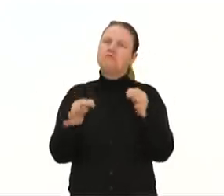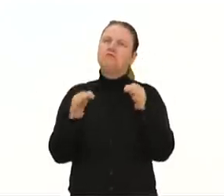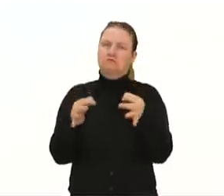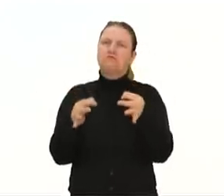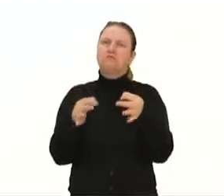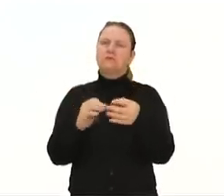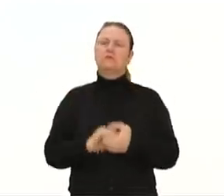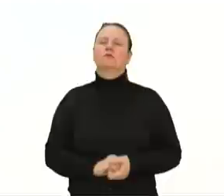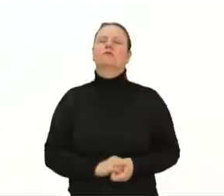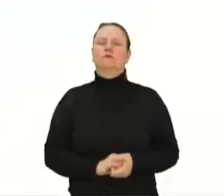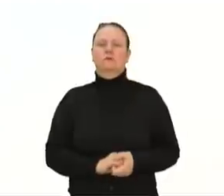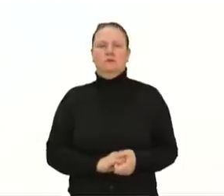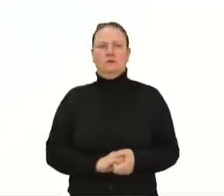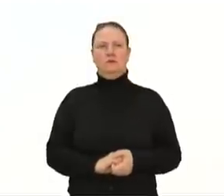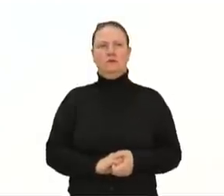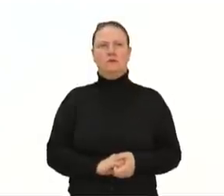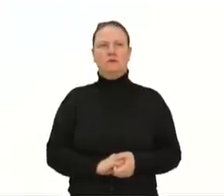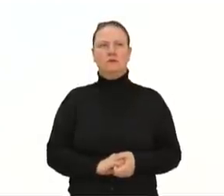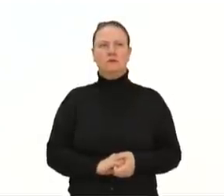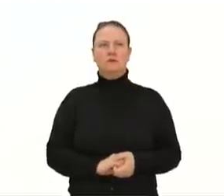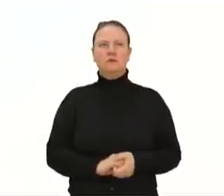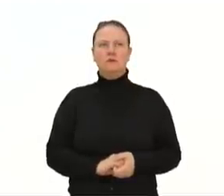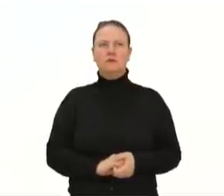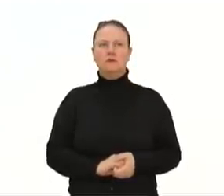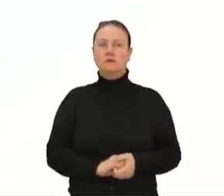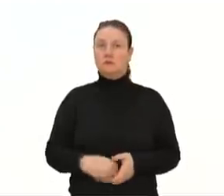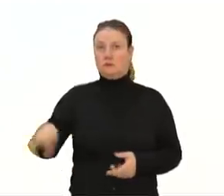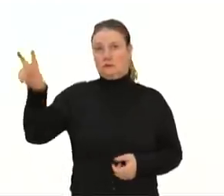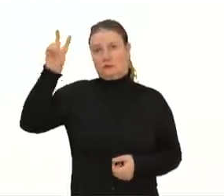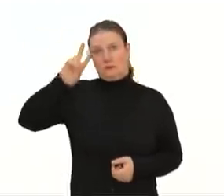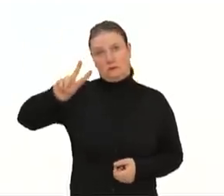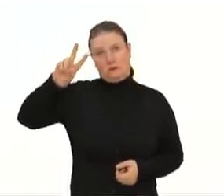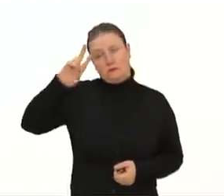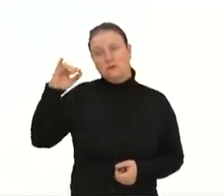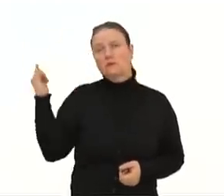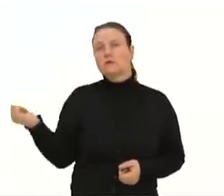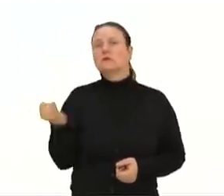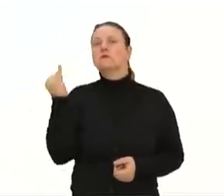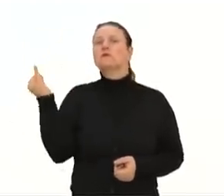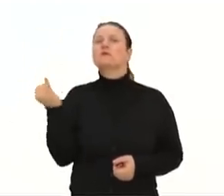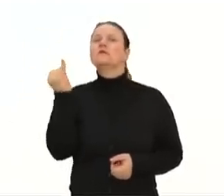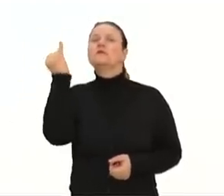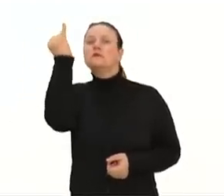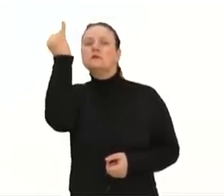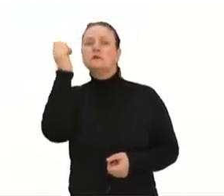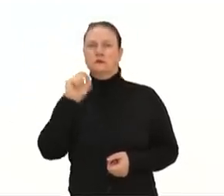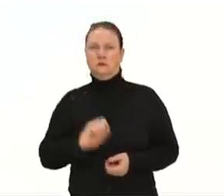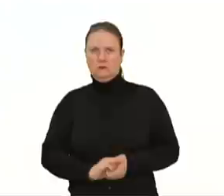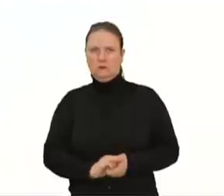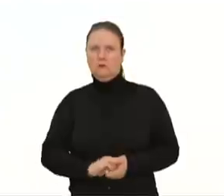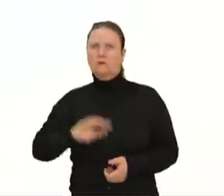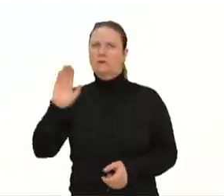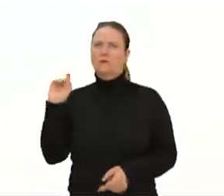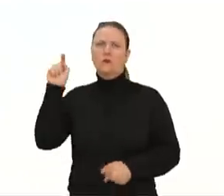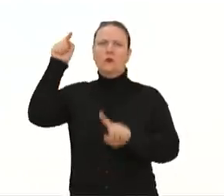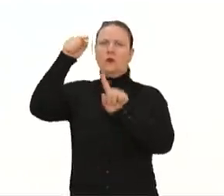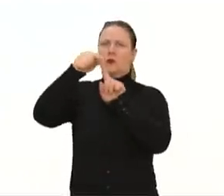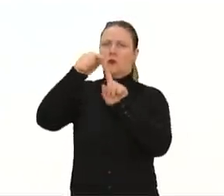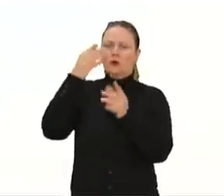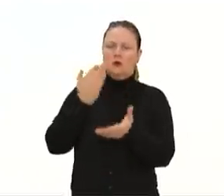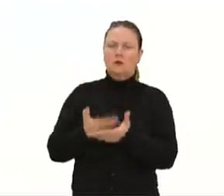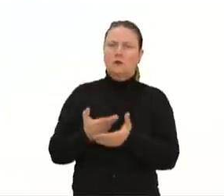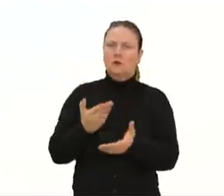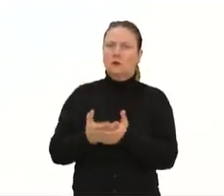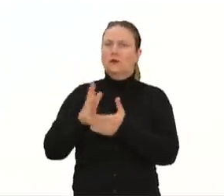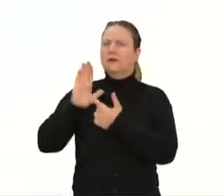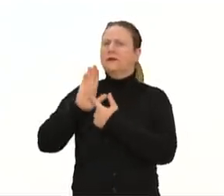ok, certo? Então, lembrete importante aqui. O objetivo desta aula é te